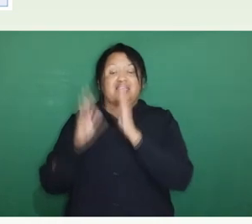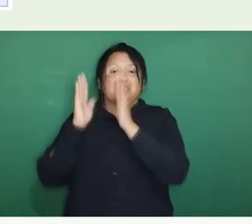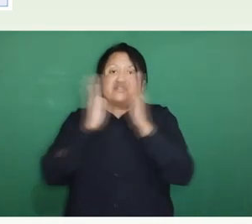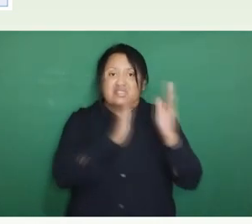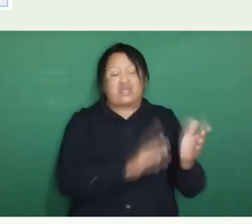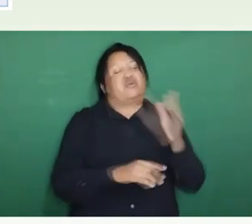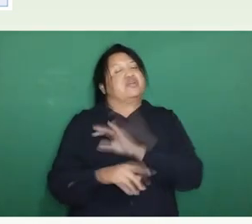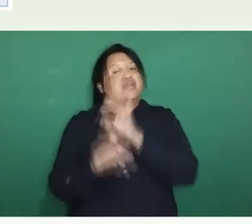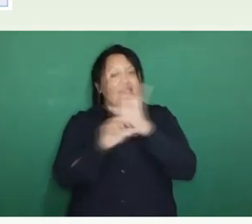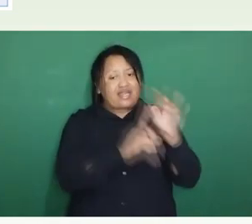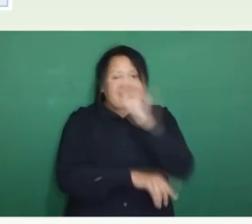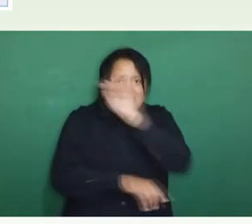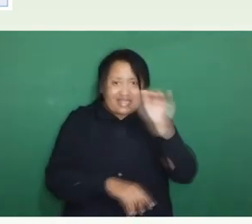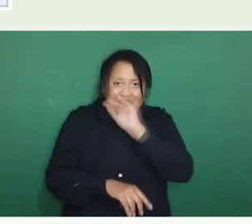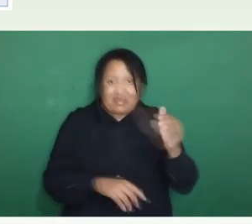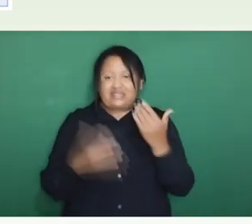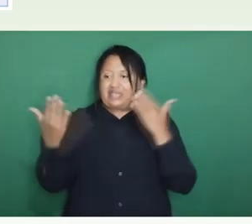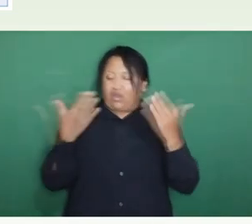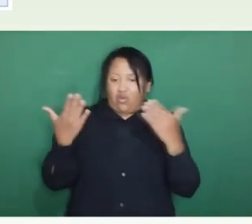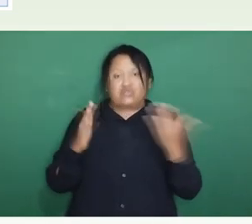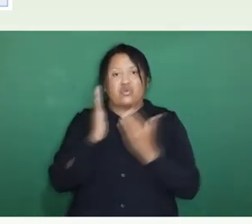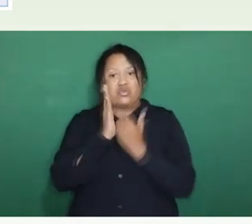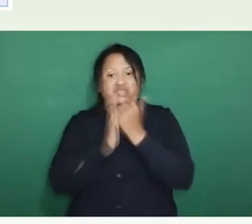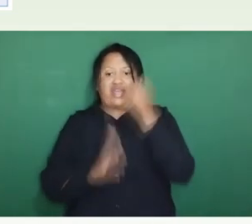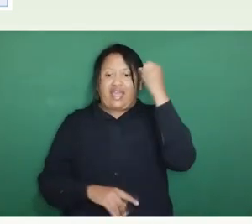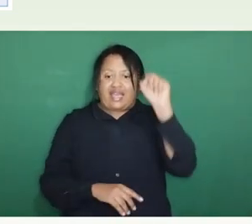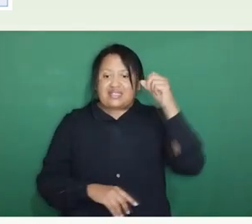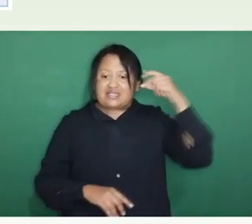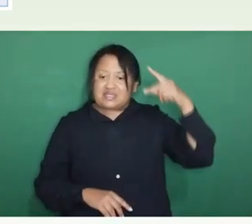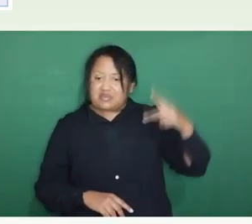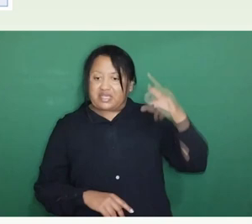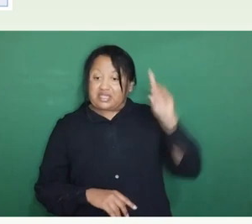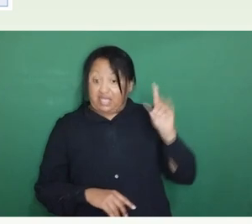camada dessas de acordo com subnível spdf